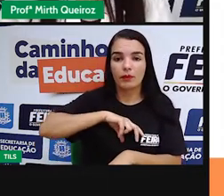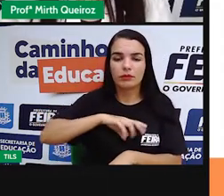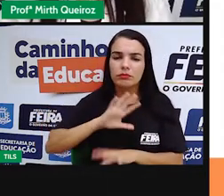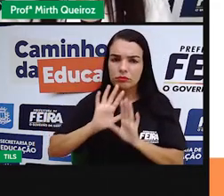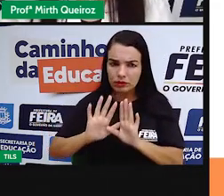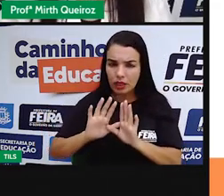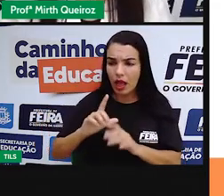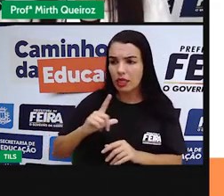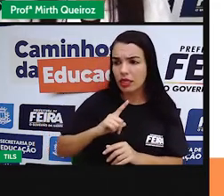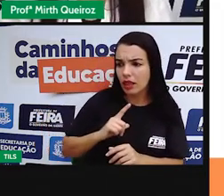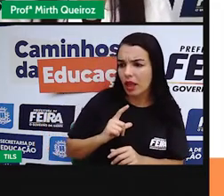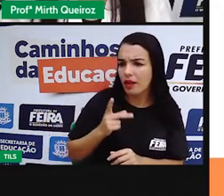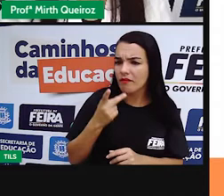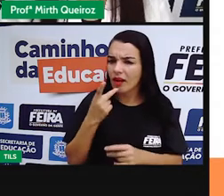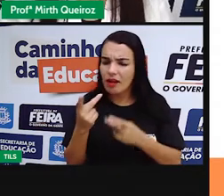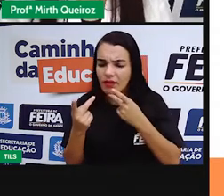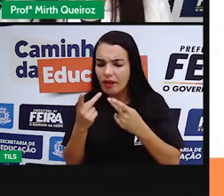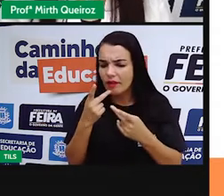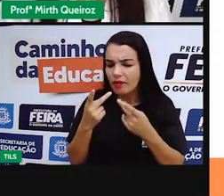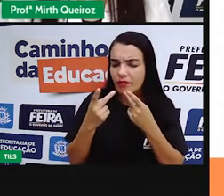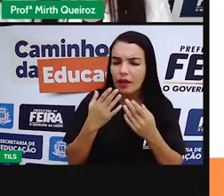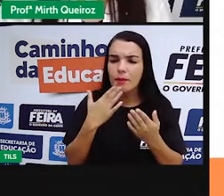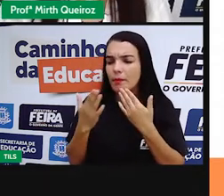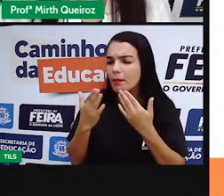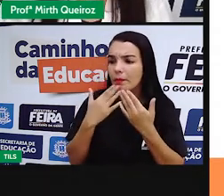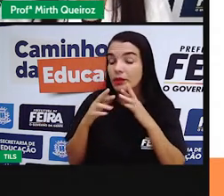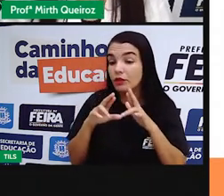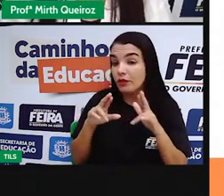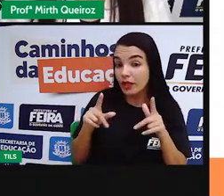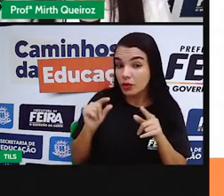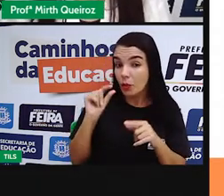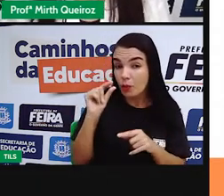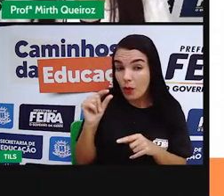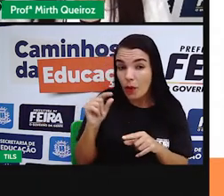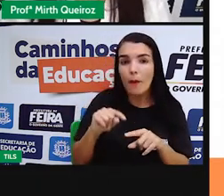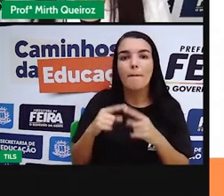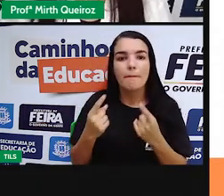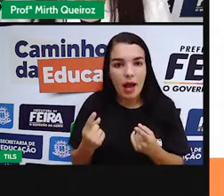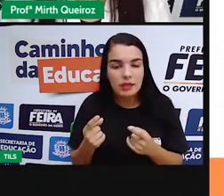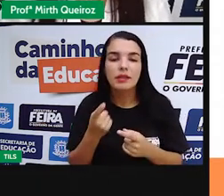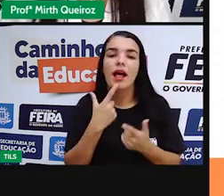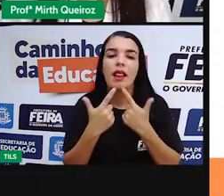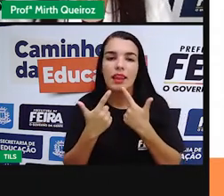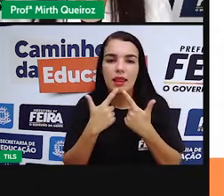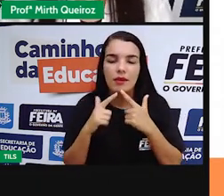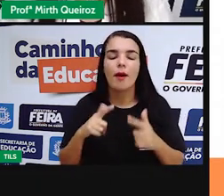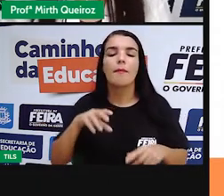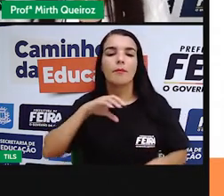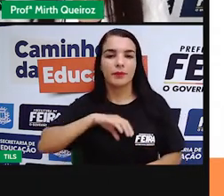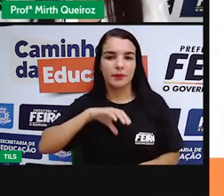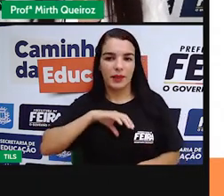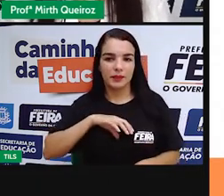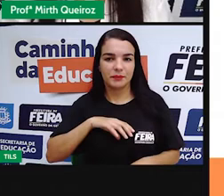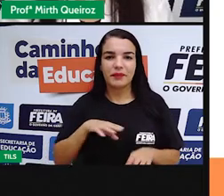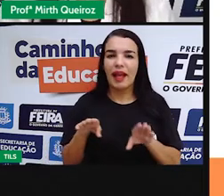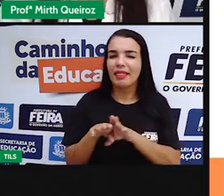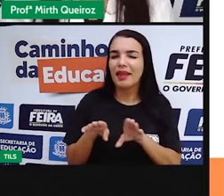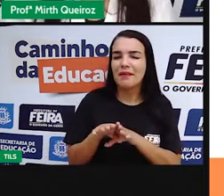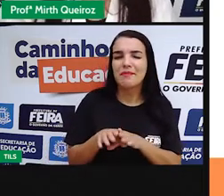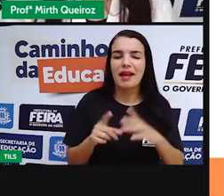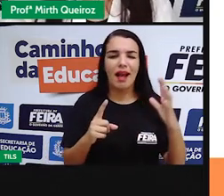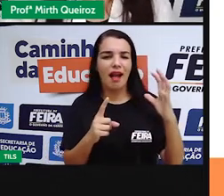porém é português, né? As danças também nós herdamos aí de outros países, a